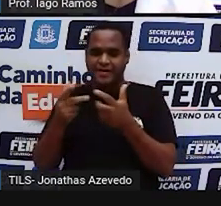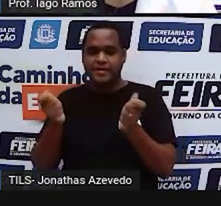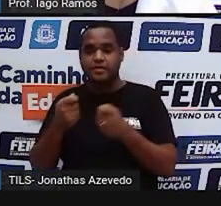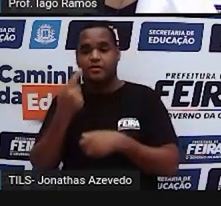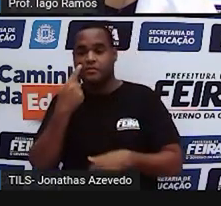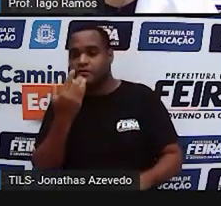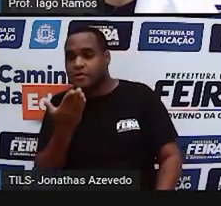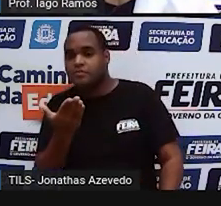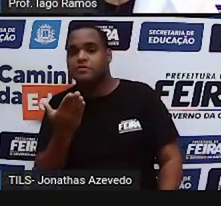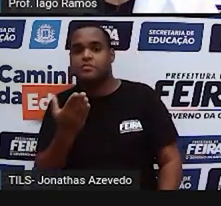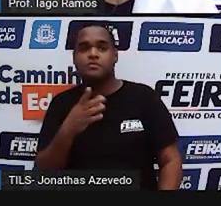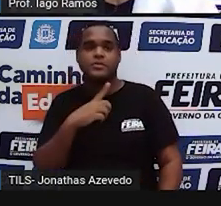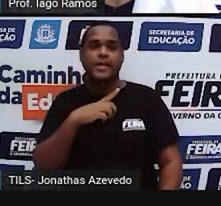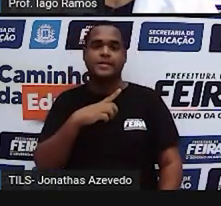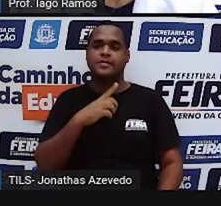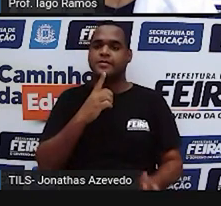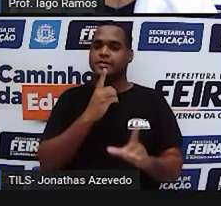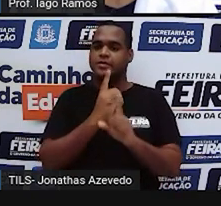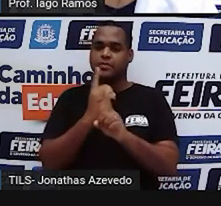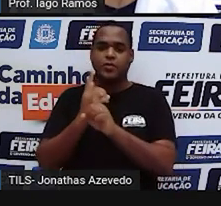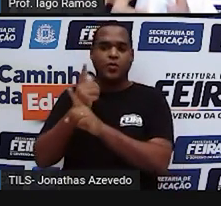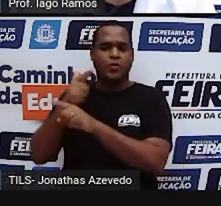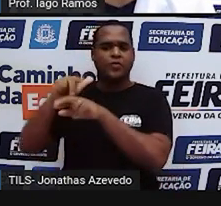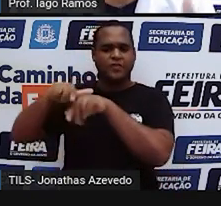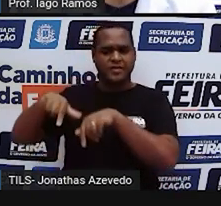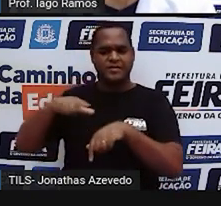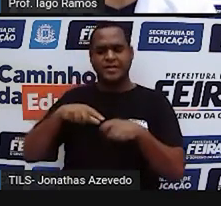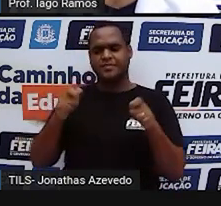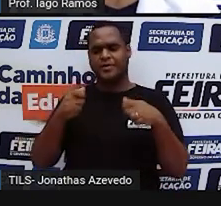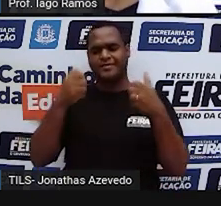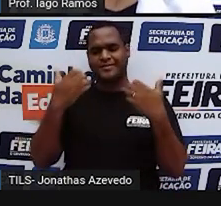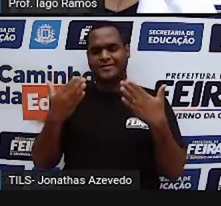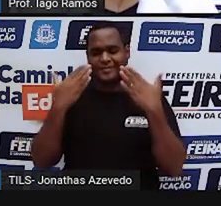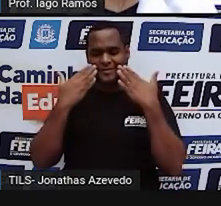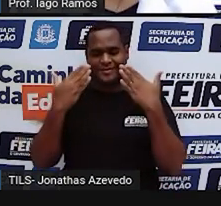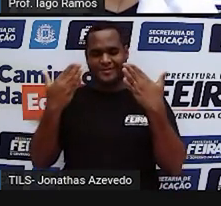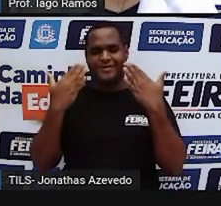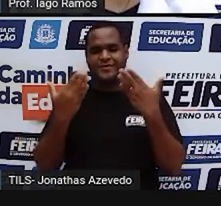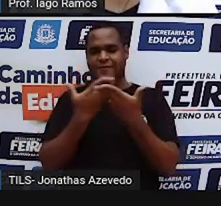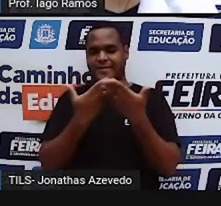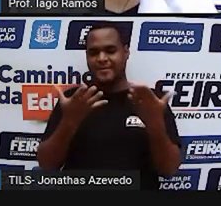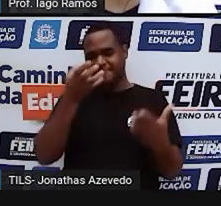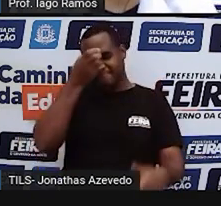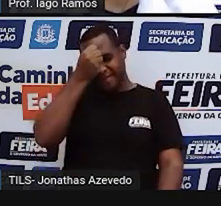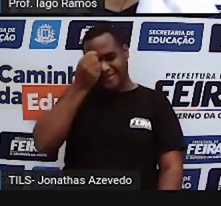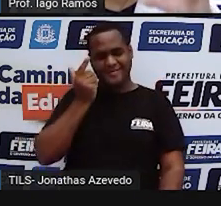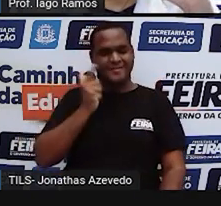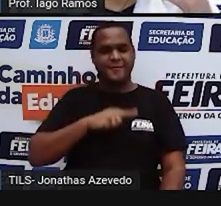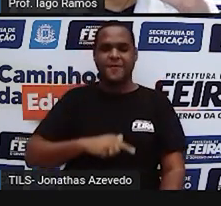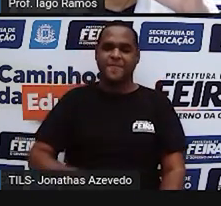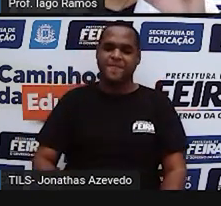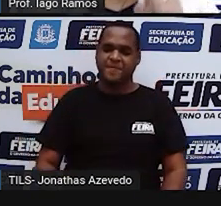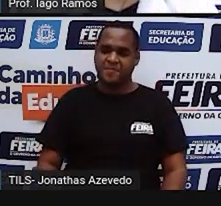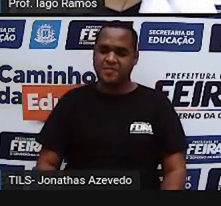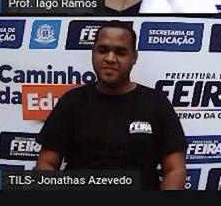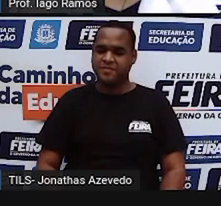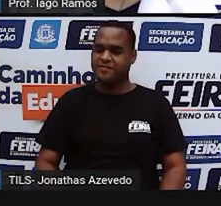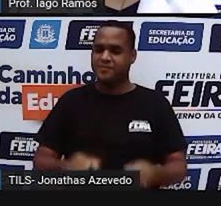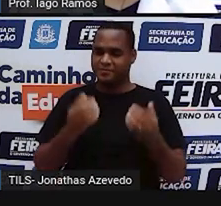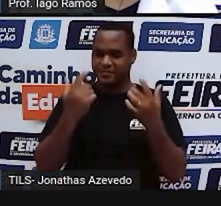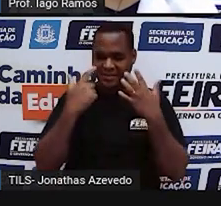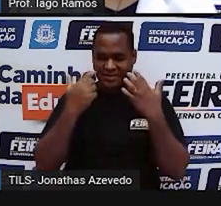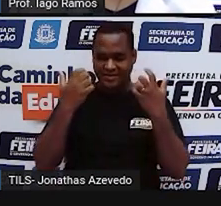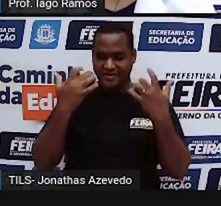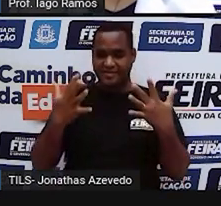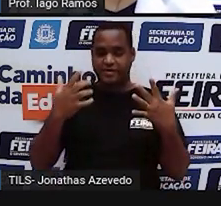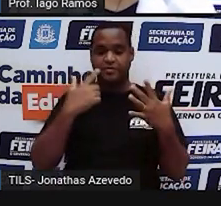que você viu né e essas coisas né Vamos fazer parte do que você aprendeu Tá bom então faz esse